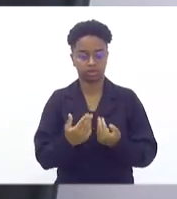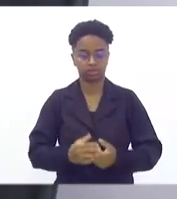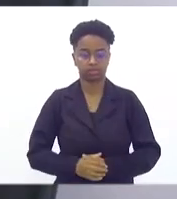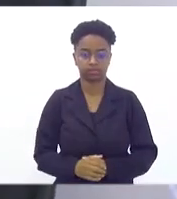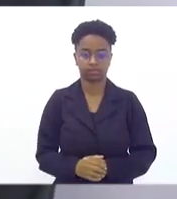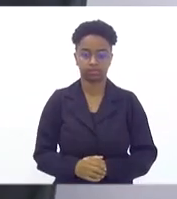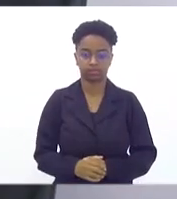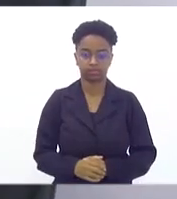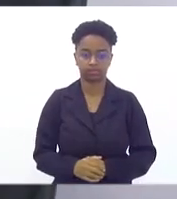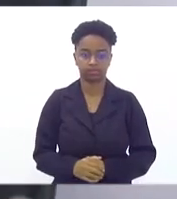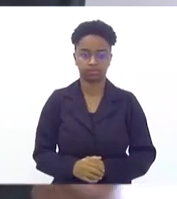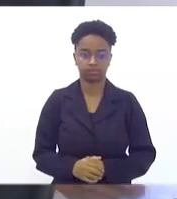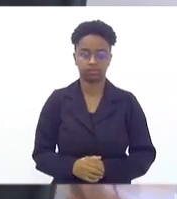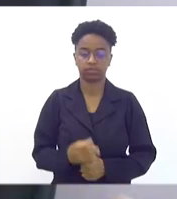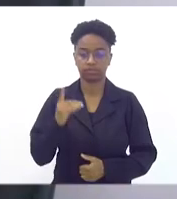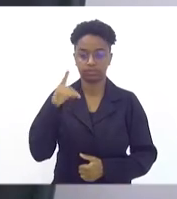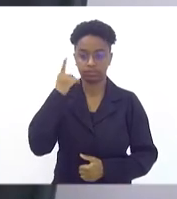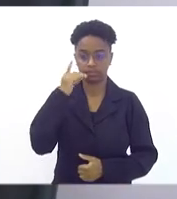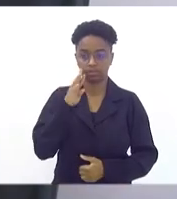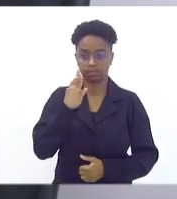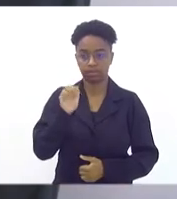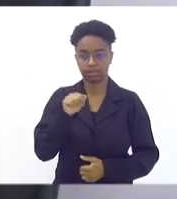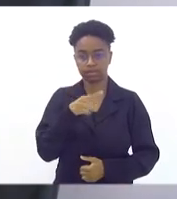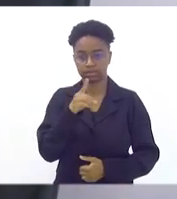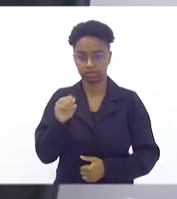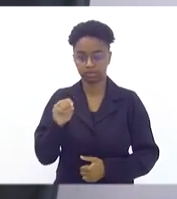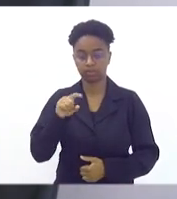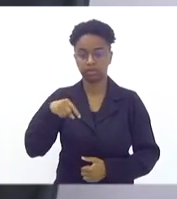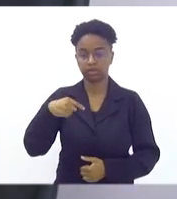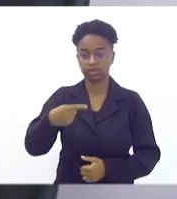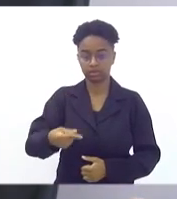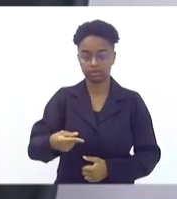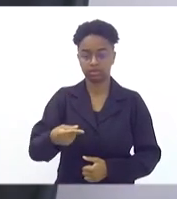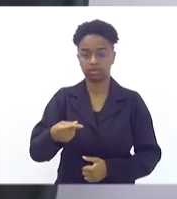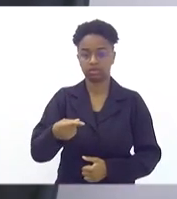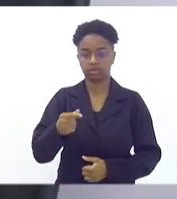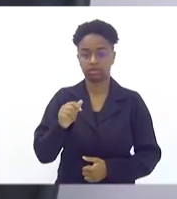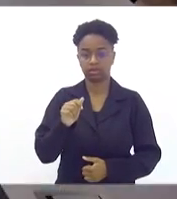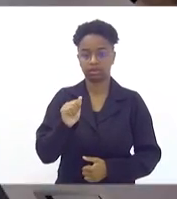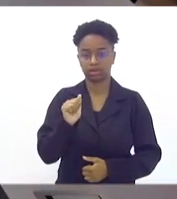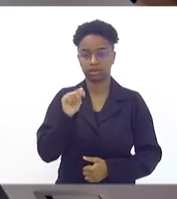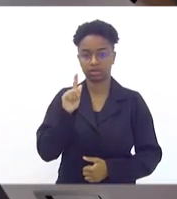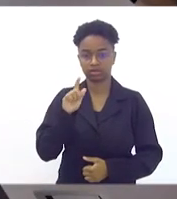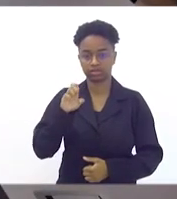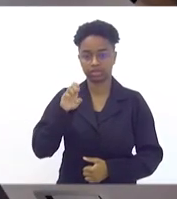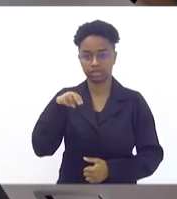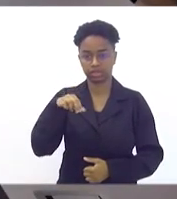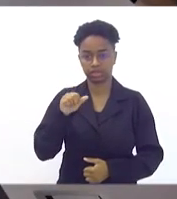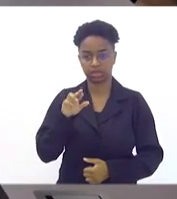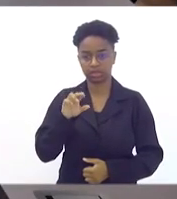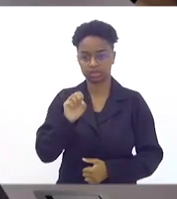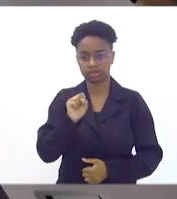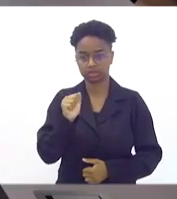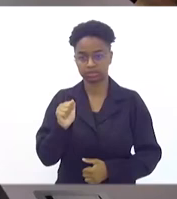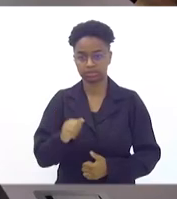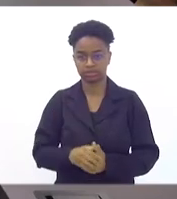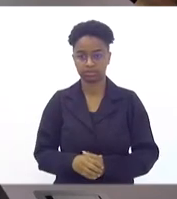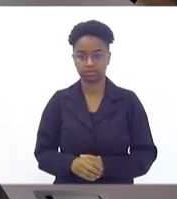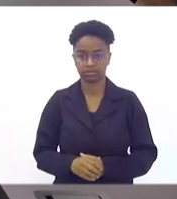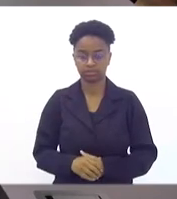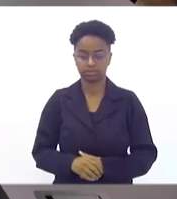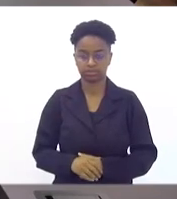é deputado brasão depois na sequência passar a palavra para genésia Deputado brasão